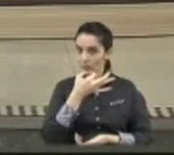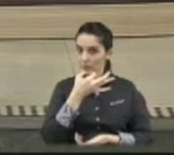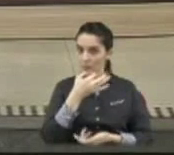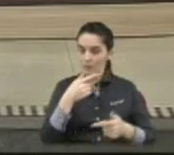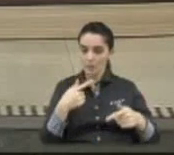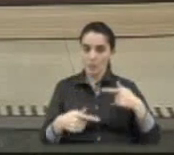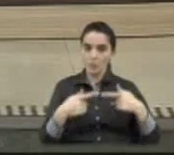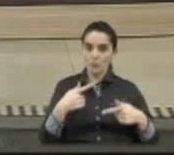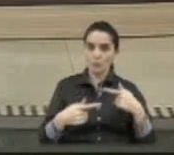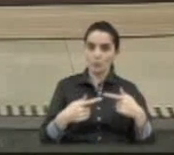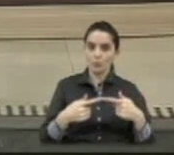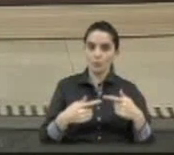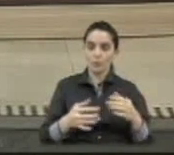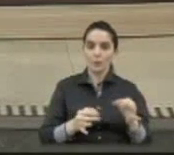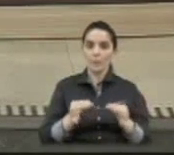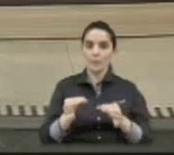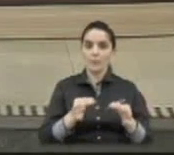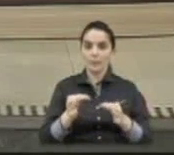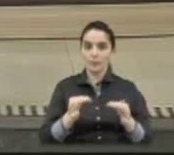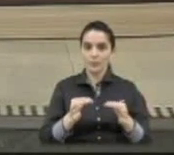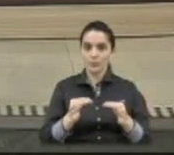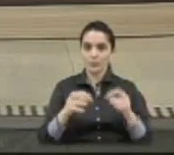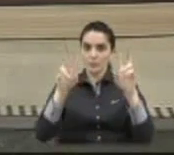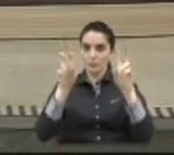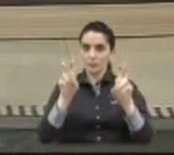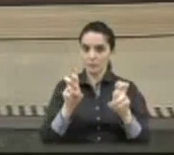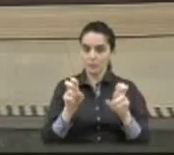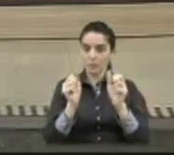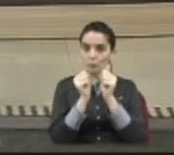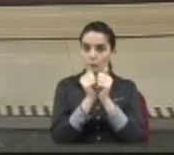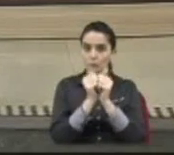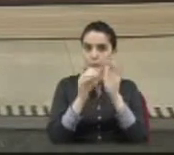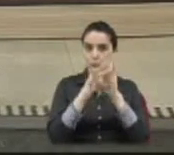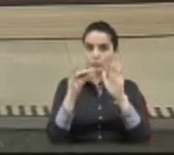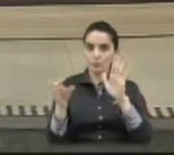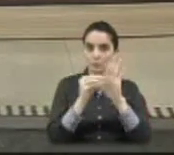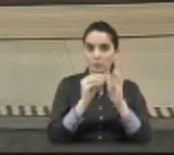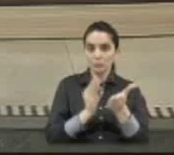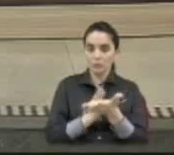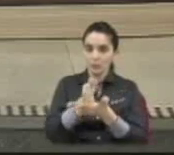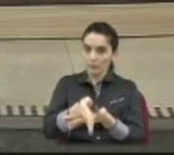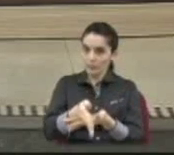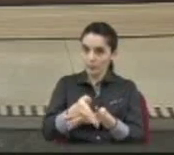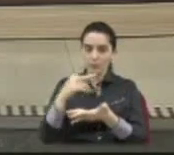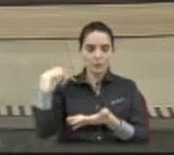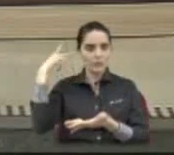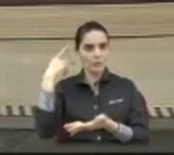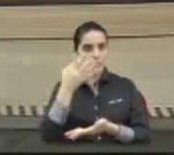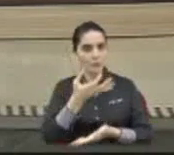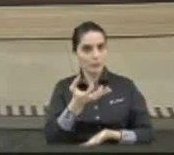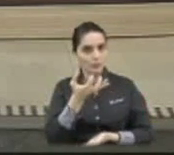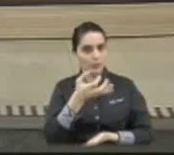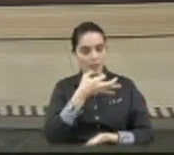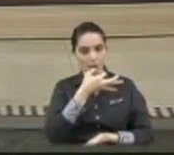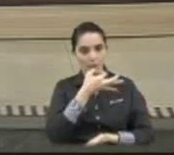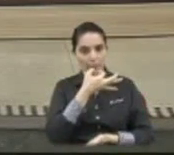o projeto com a mensagem e as emendas aprovadas. Algum vereador deseja